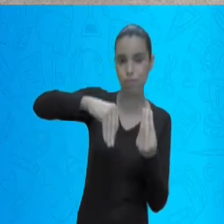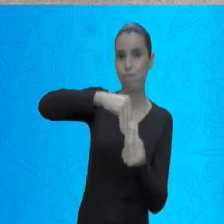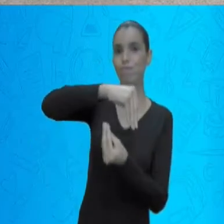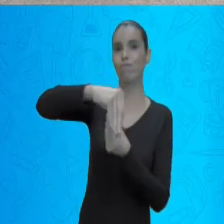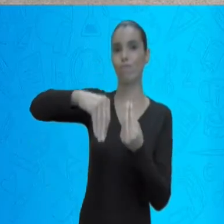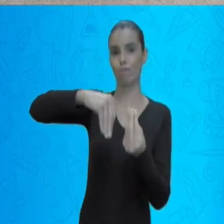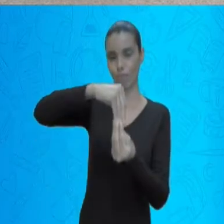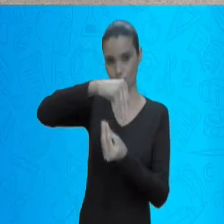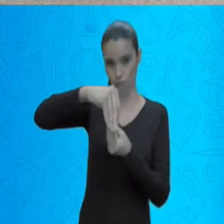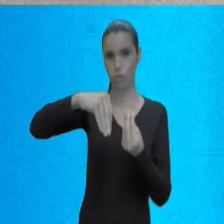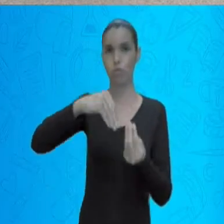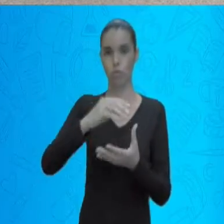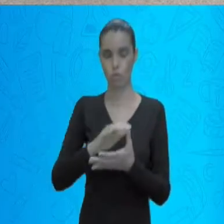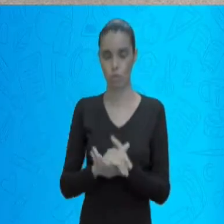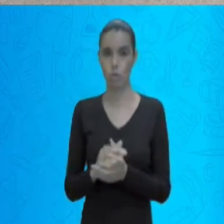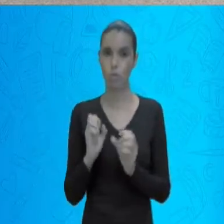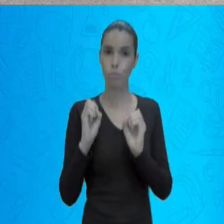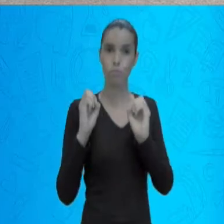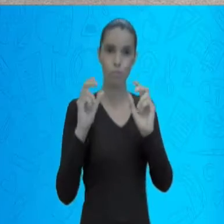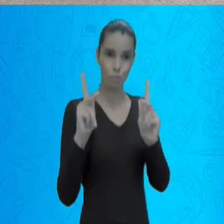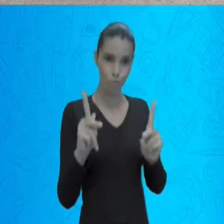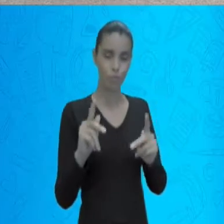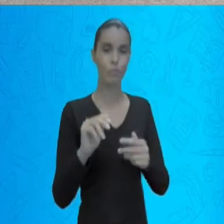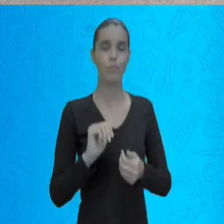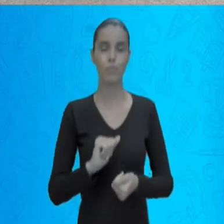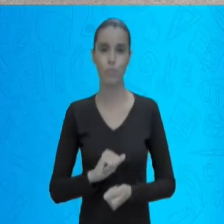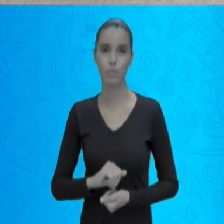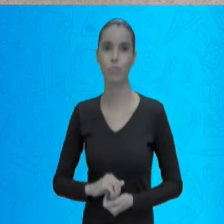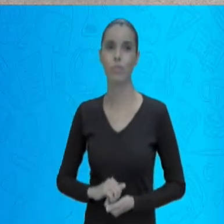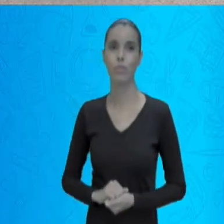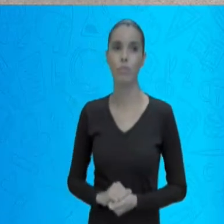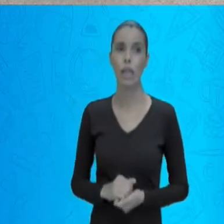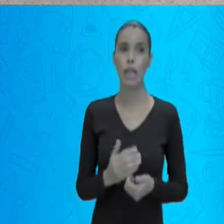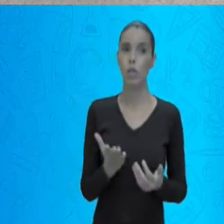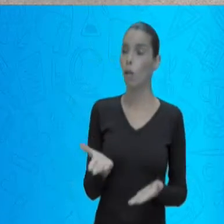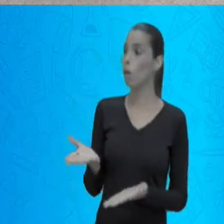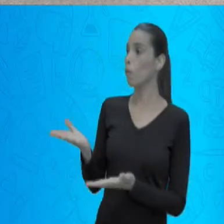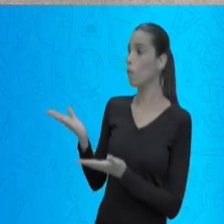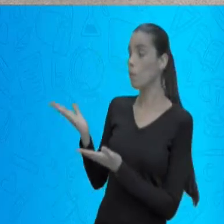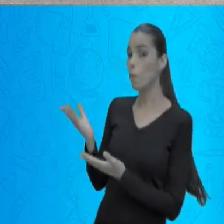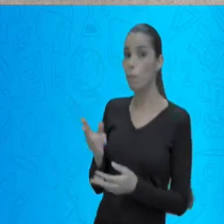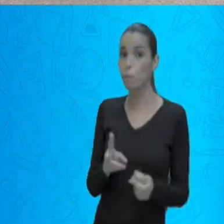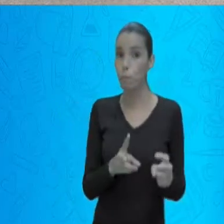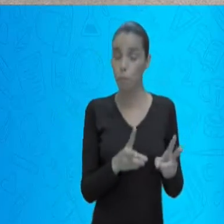hoje, o nosso assunto é sobre mistura.